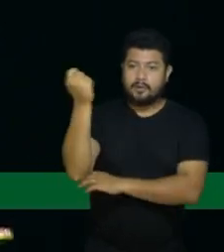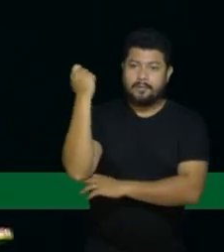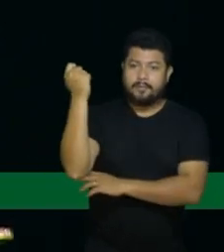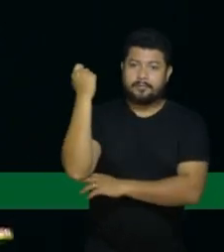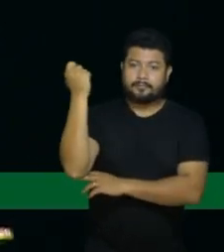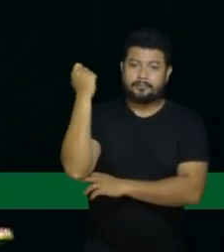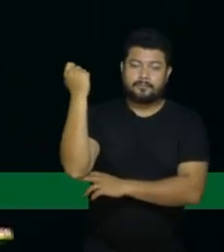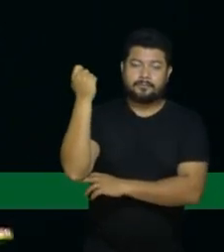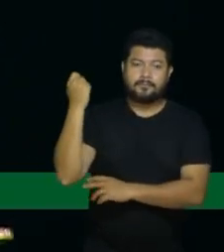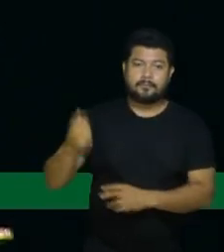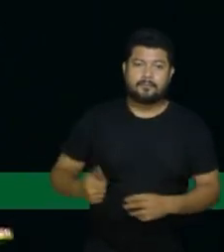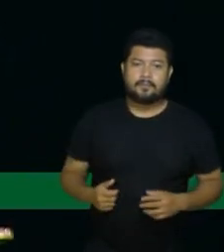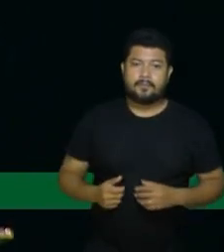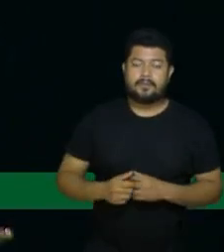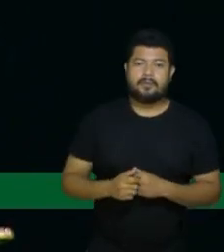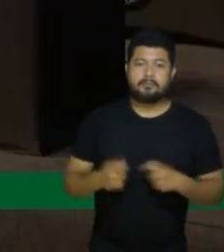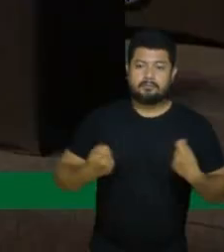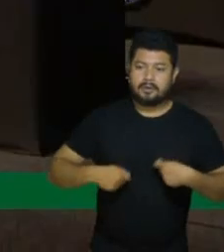viva